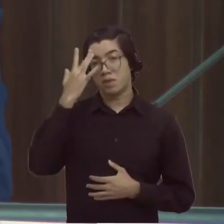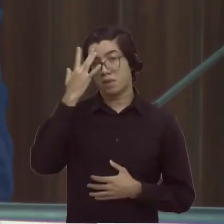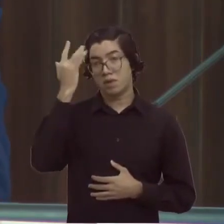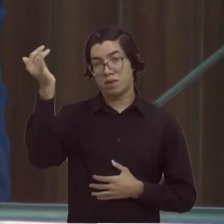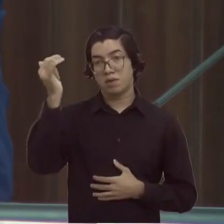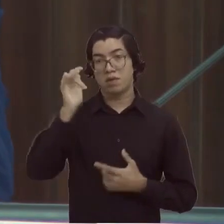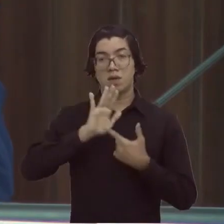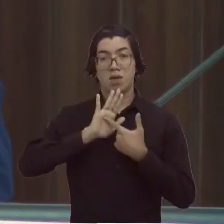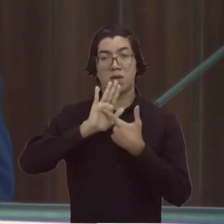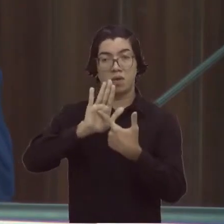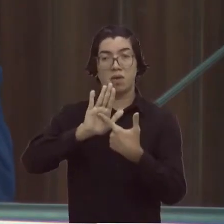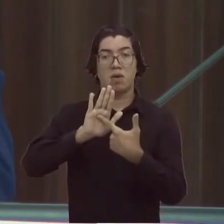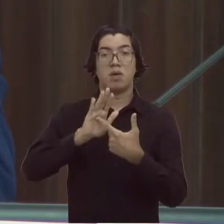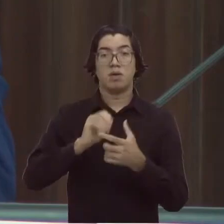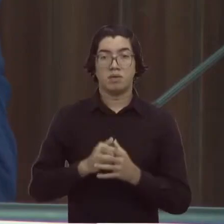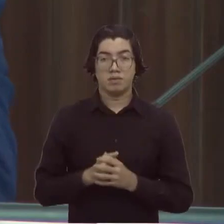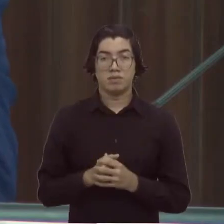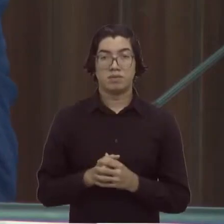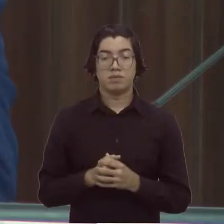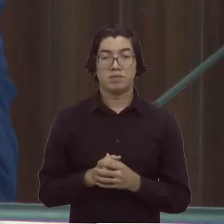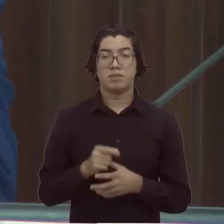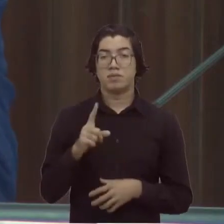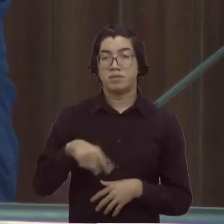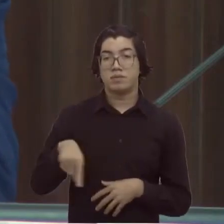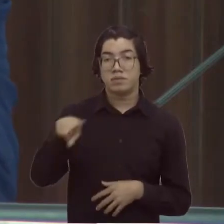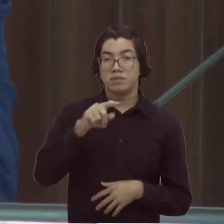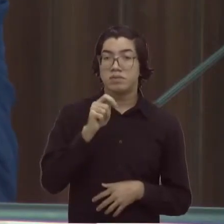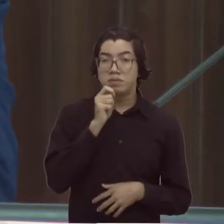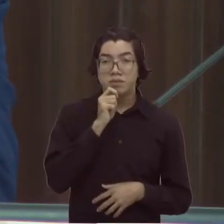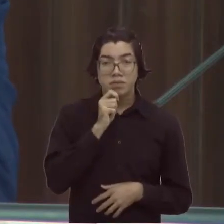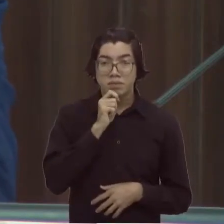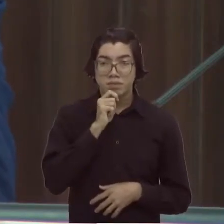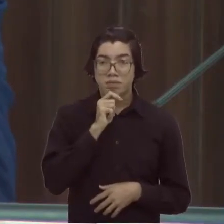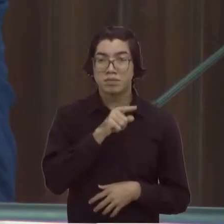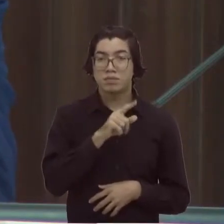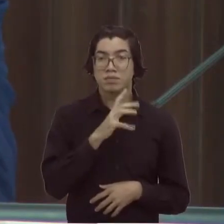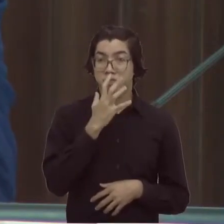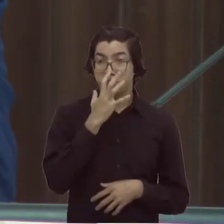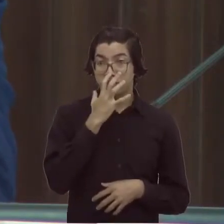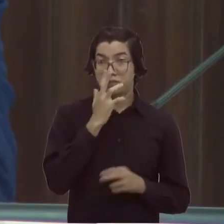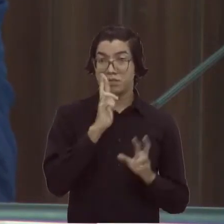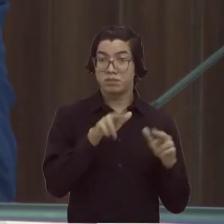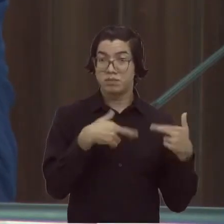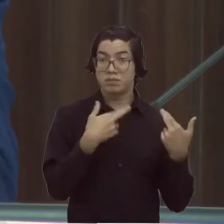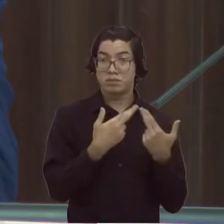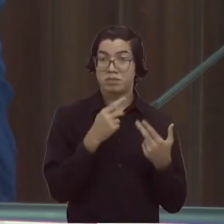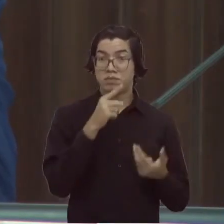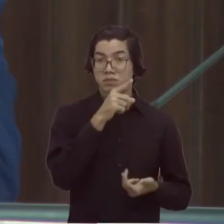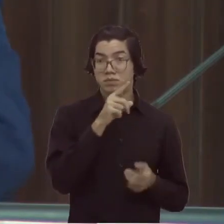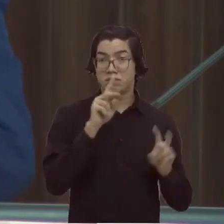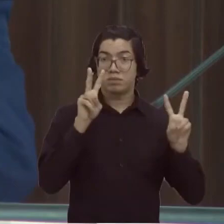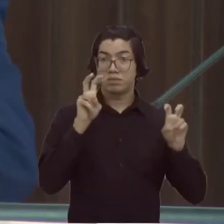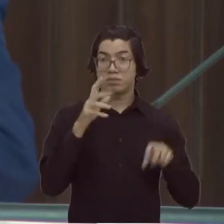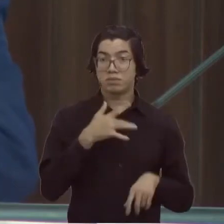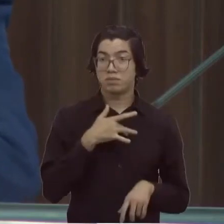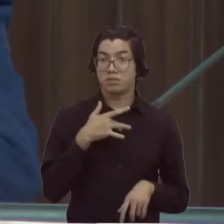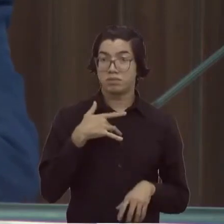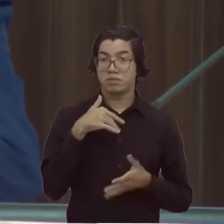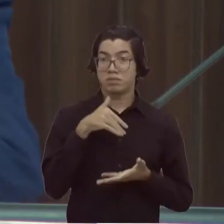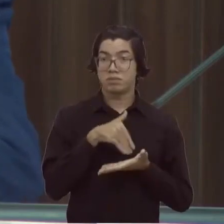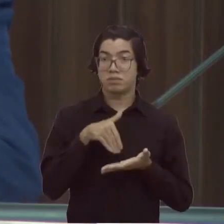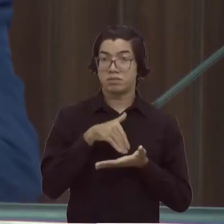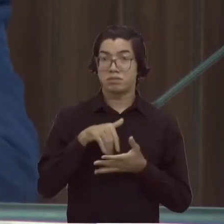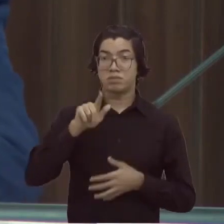para os que não acompanharam a reunião da saúde com o Dr Galeno lá eu vou passar